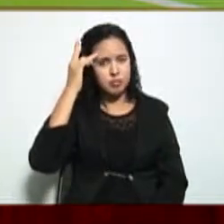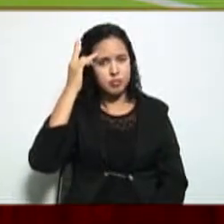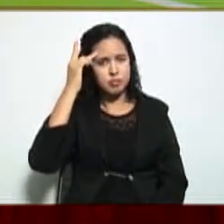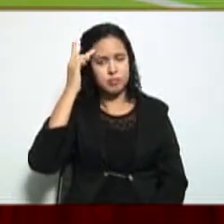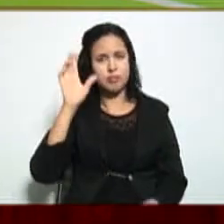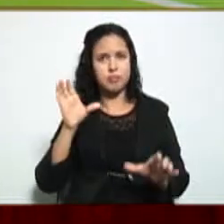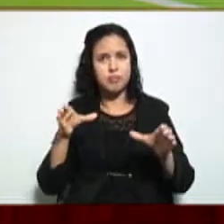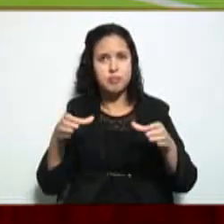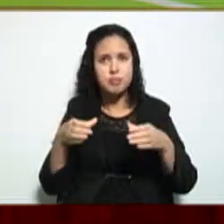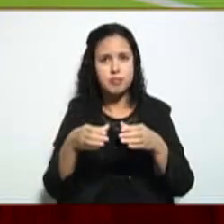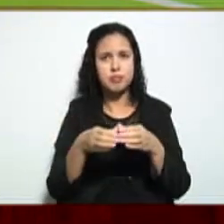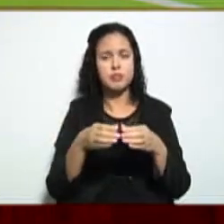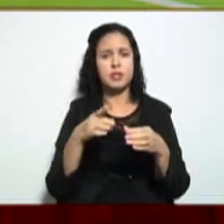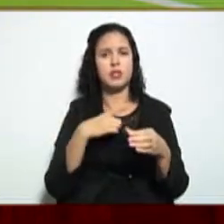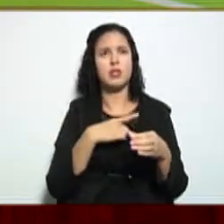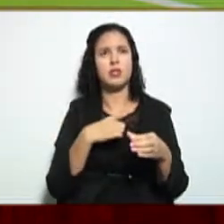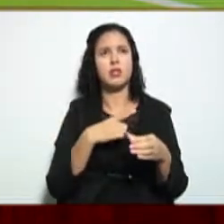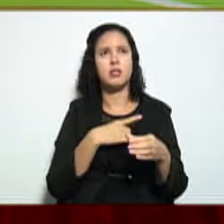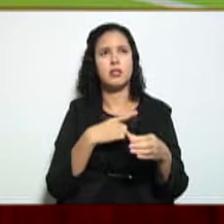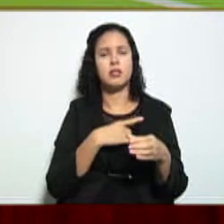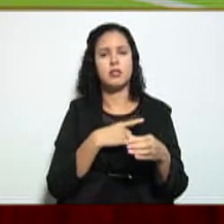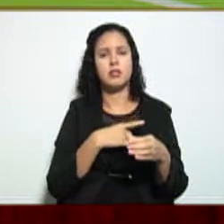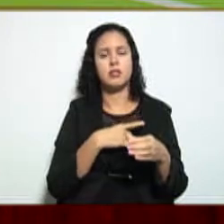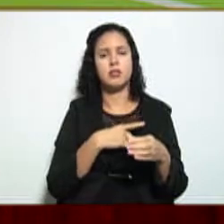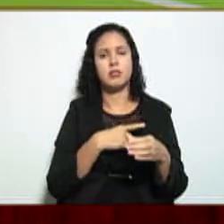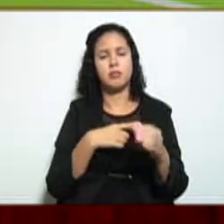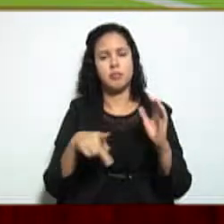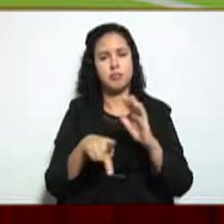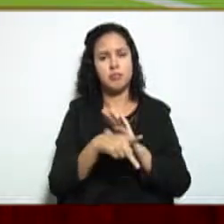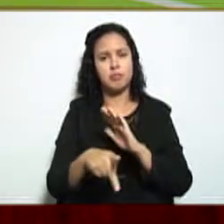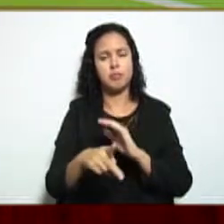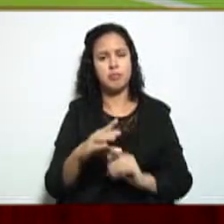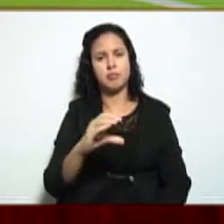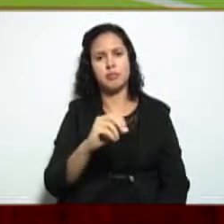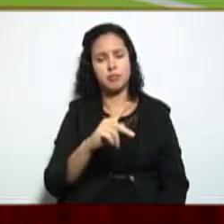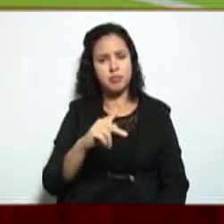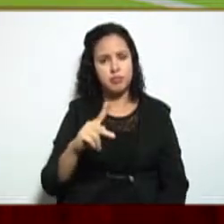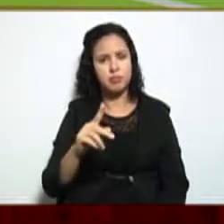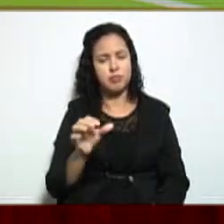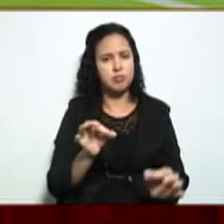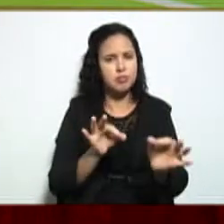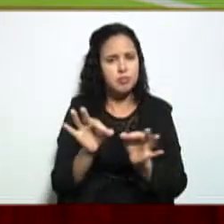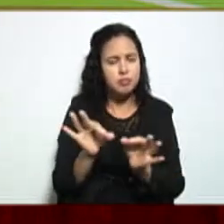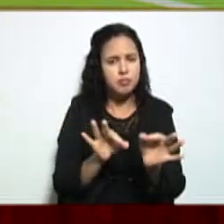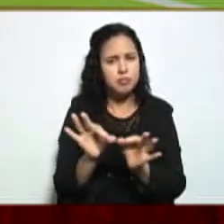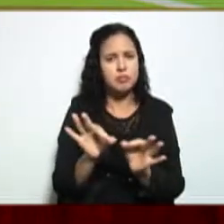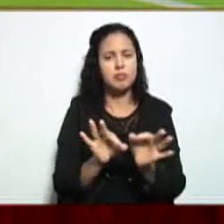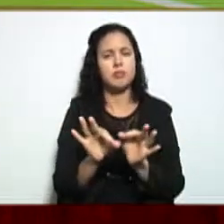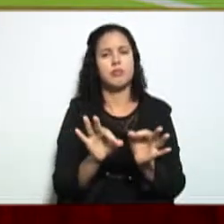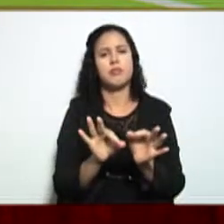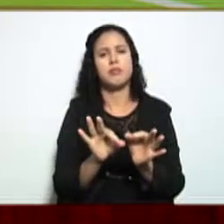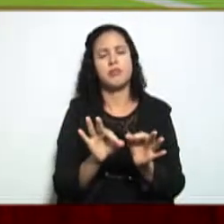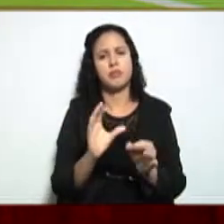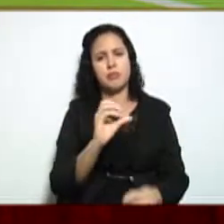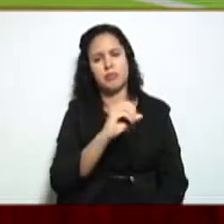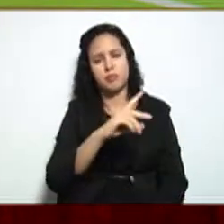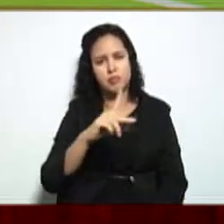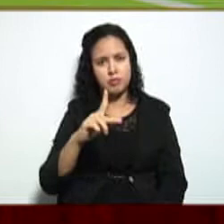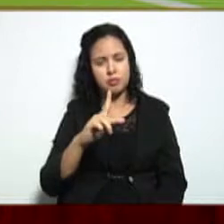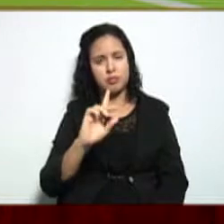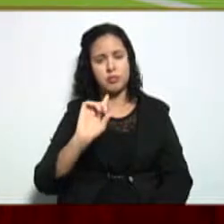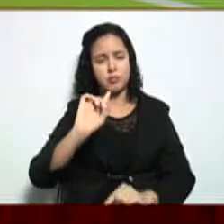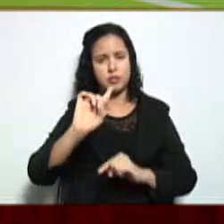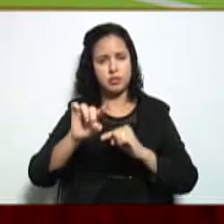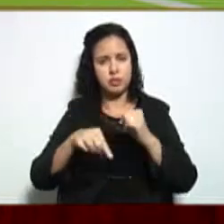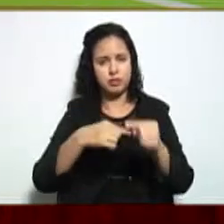Então, você tem ali a própria cooperativa gerindo o negócio. E nessa próxima observação